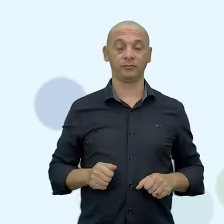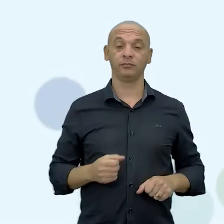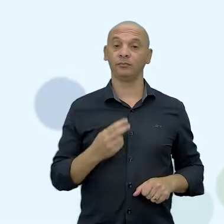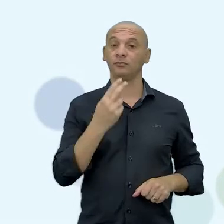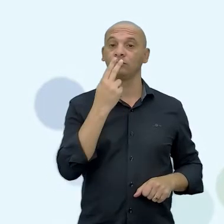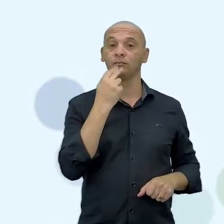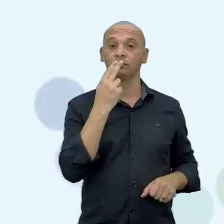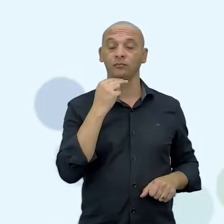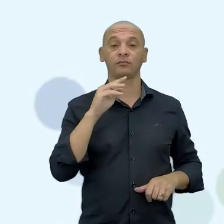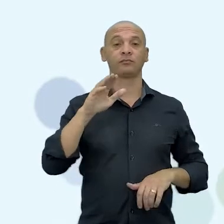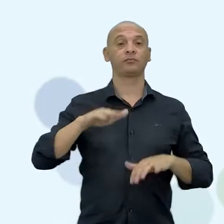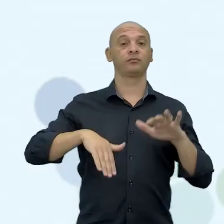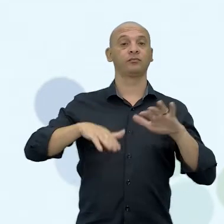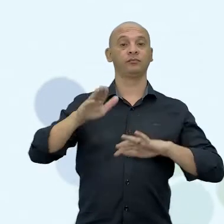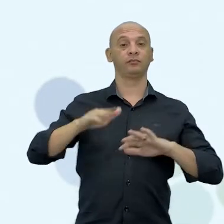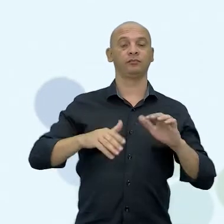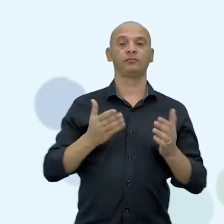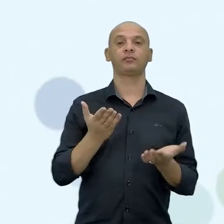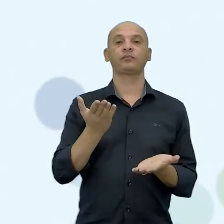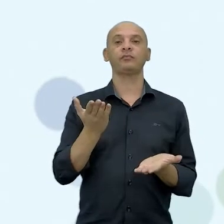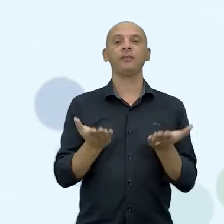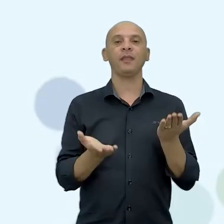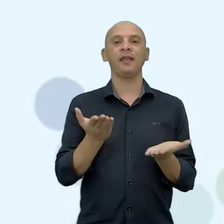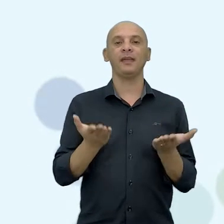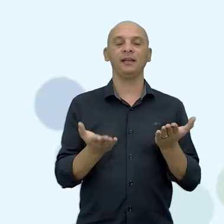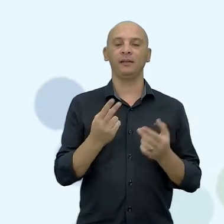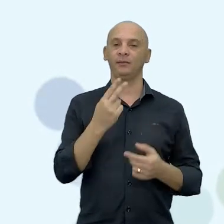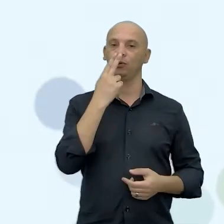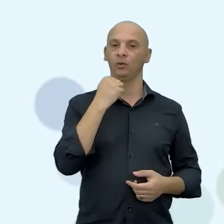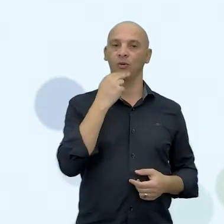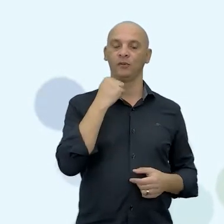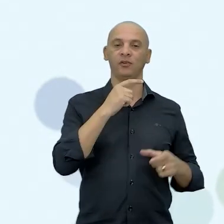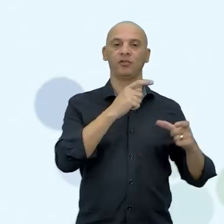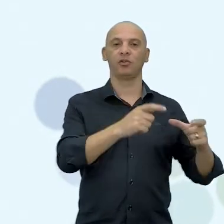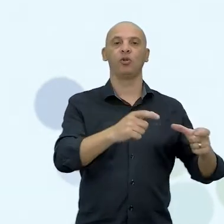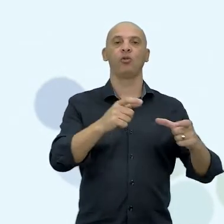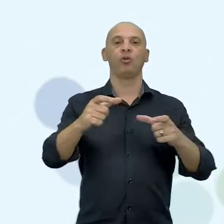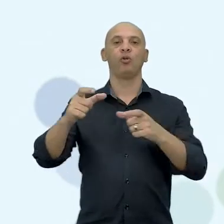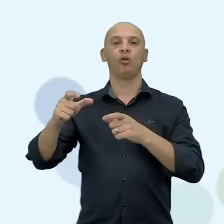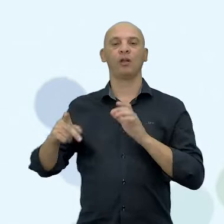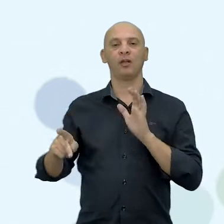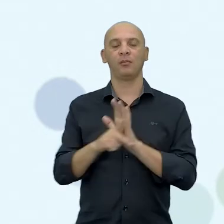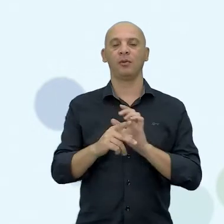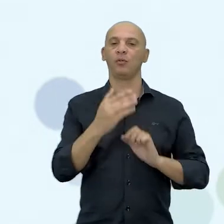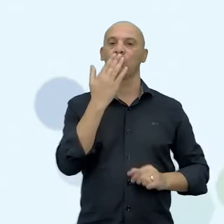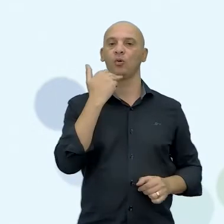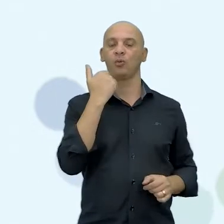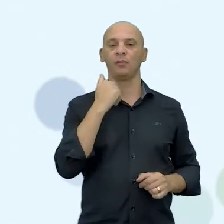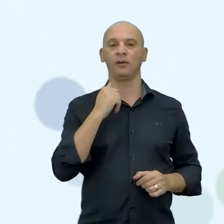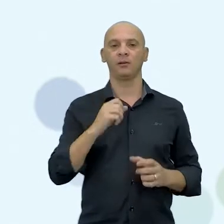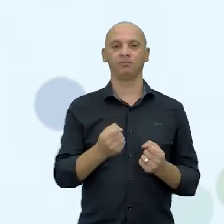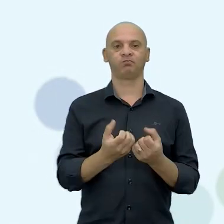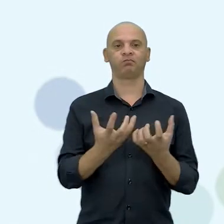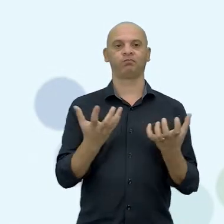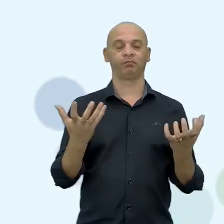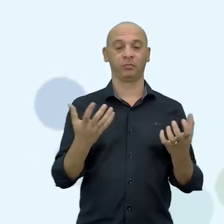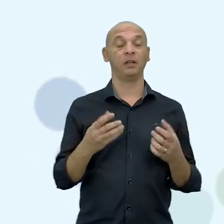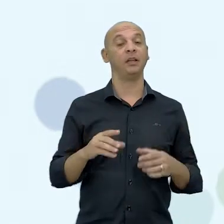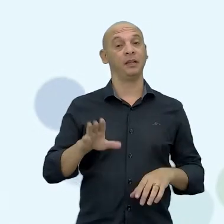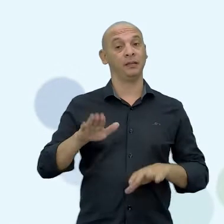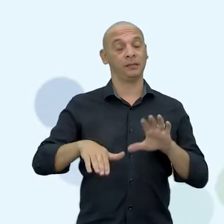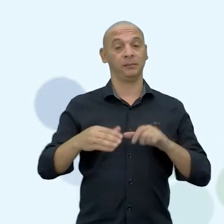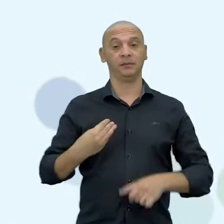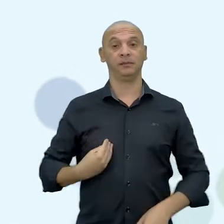da disponibilidade e do equilíbrio dos nutrientes nas partes comestíveis das plantas, o que depende da